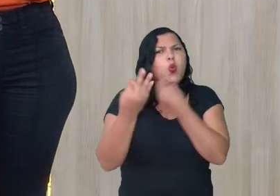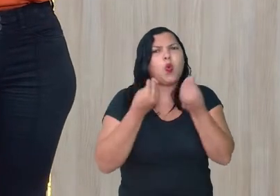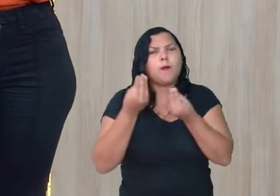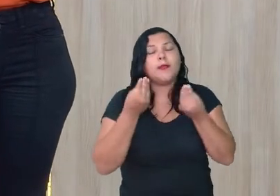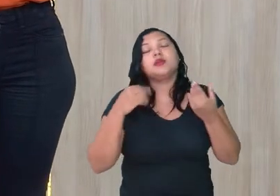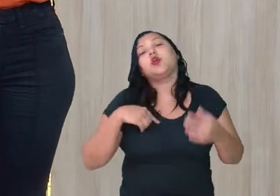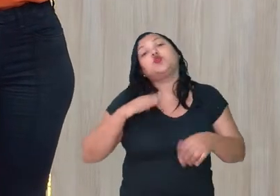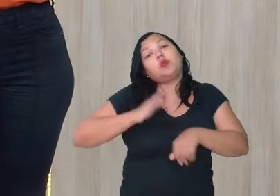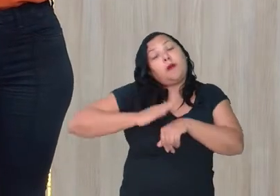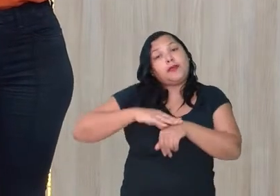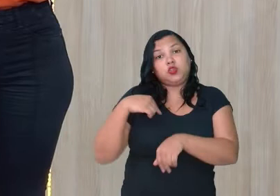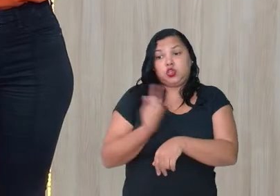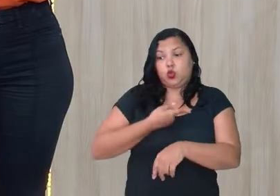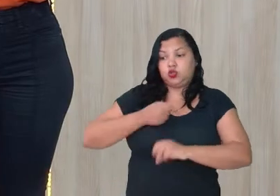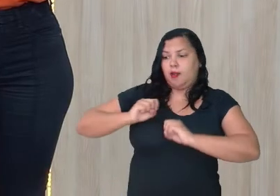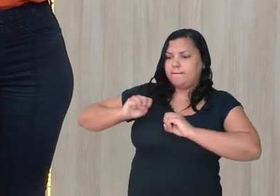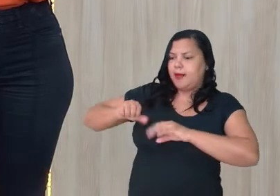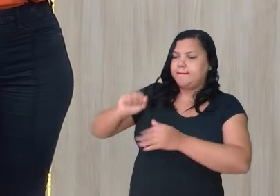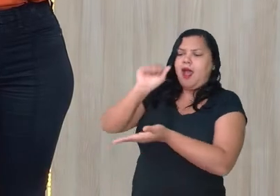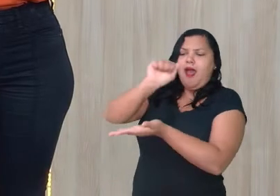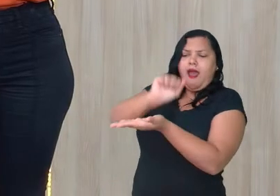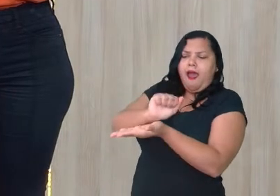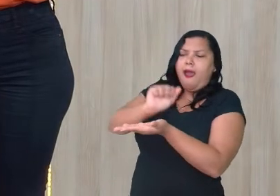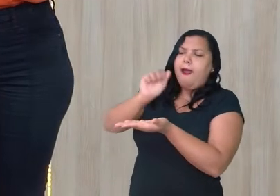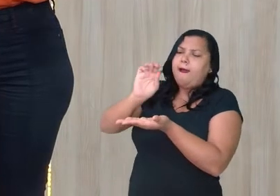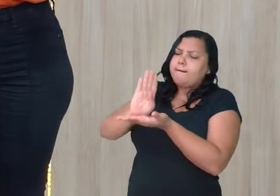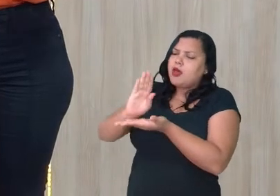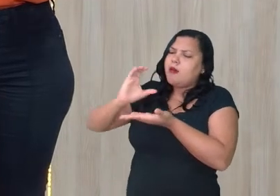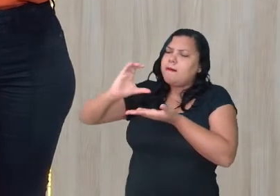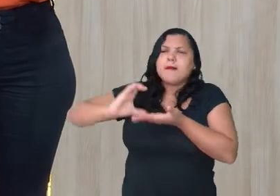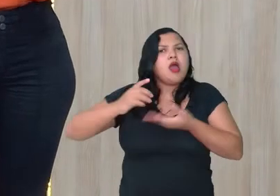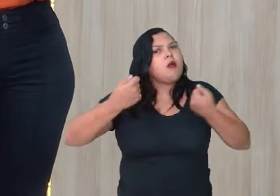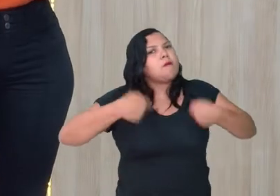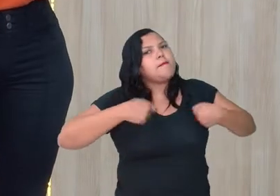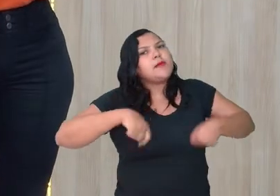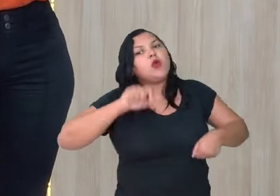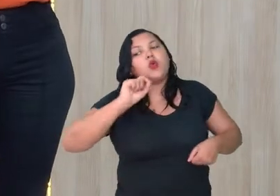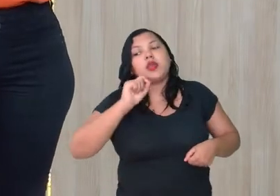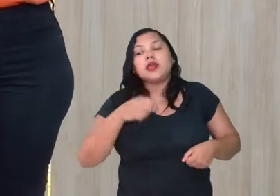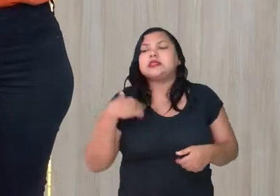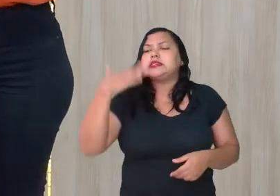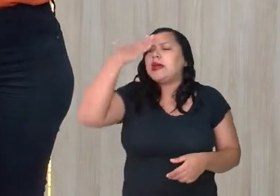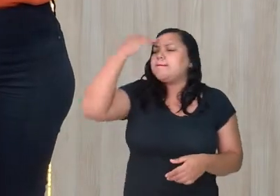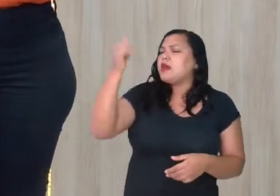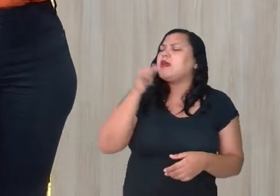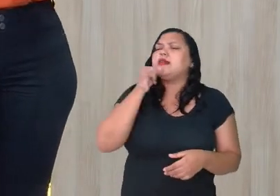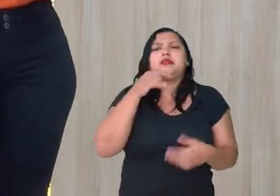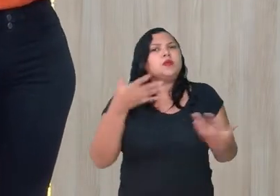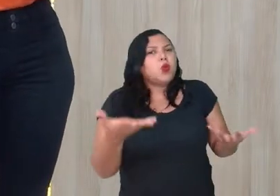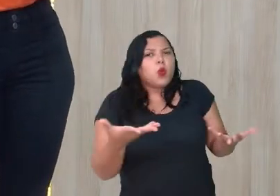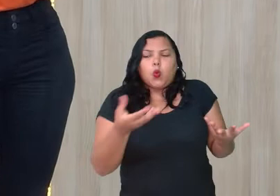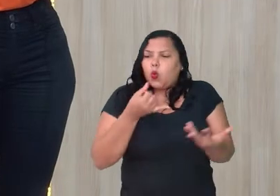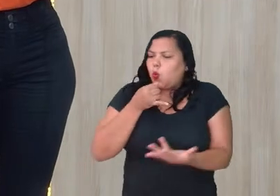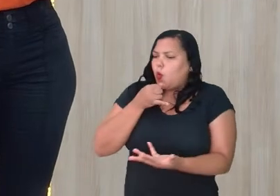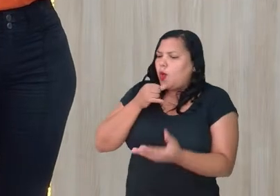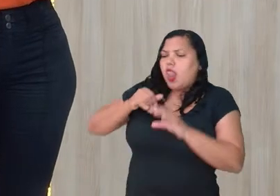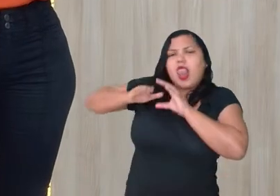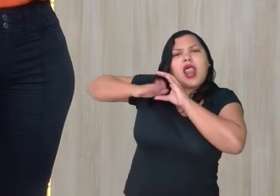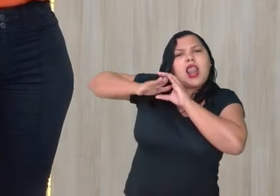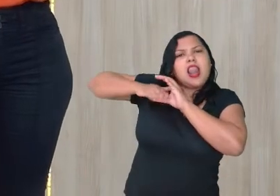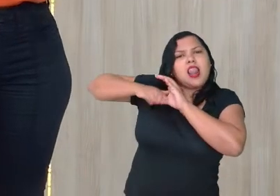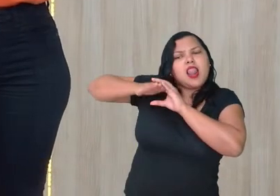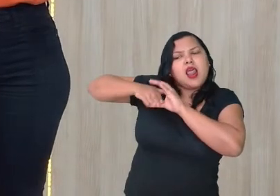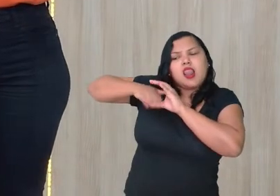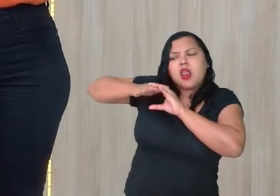a gente tem que ter um cuidado muito grande quando a gente fala de som inicial, som final, letra inicial, letra final,